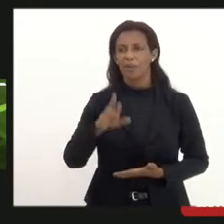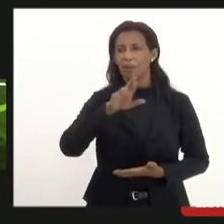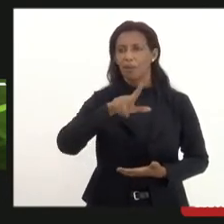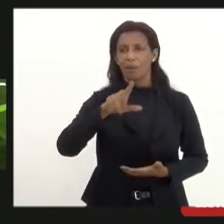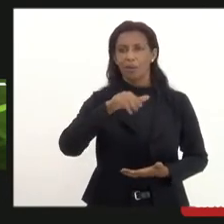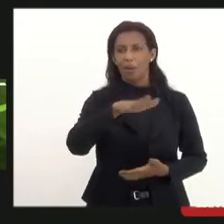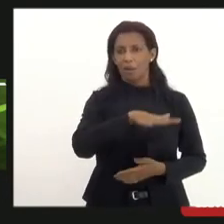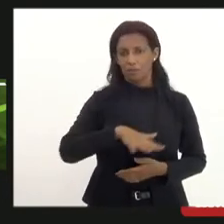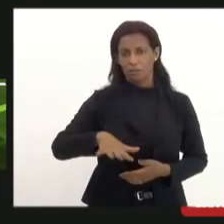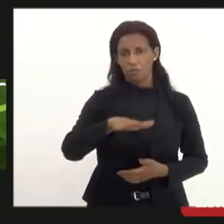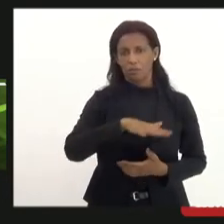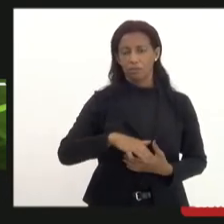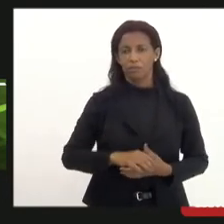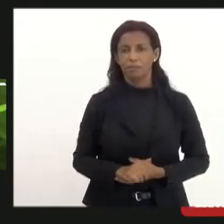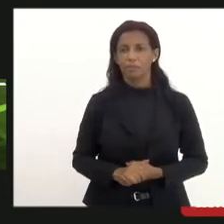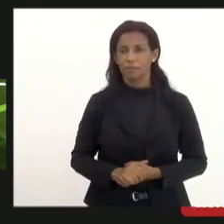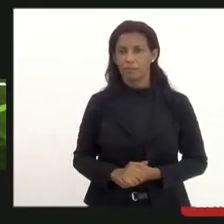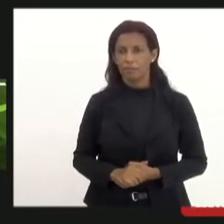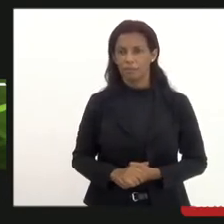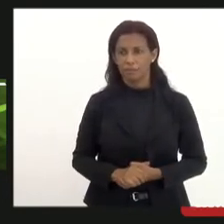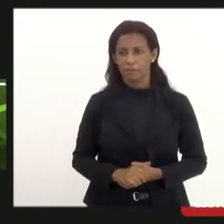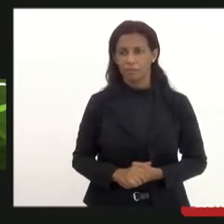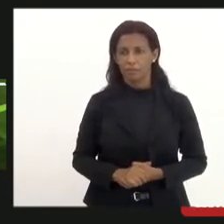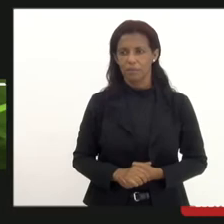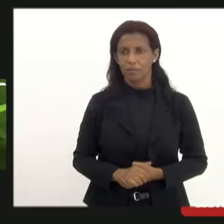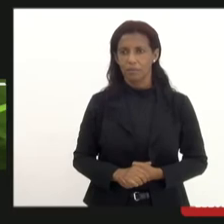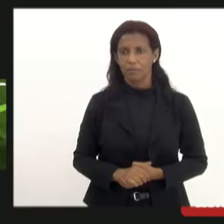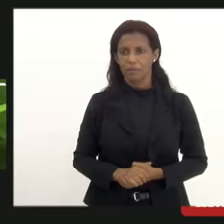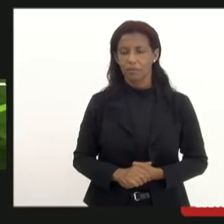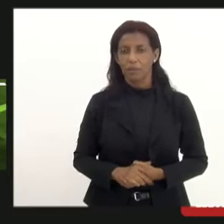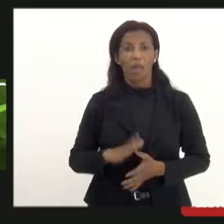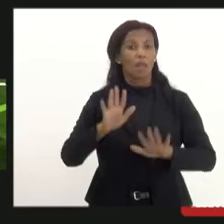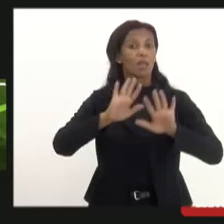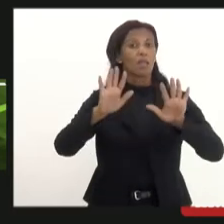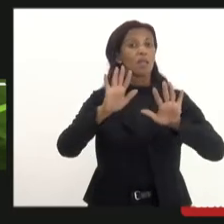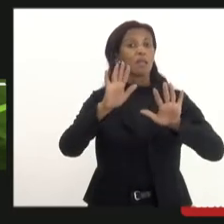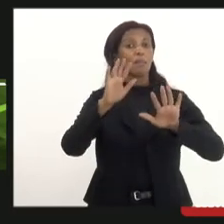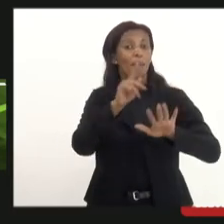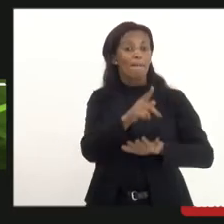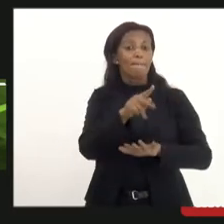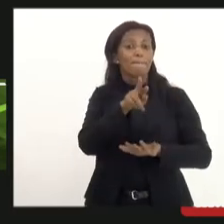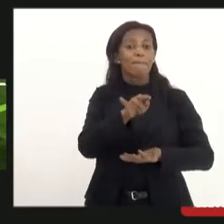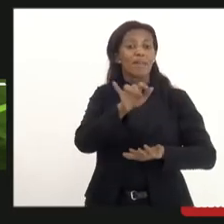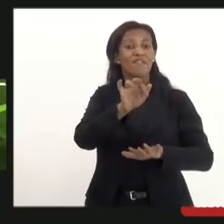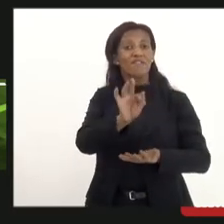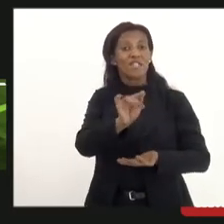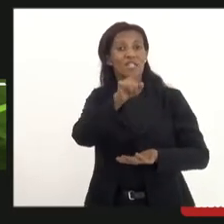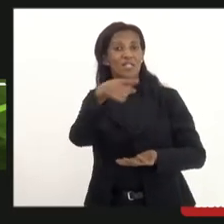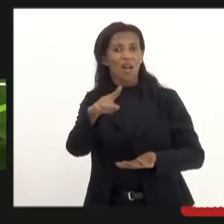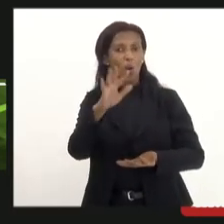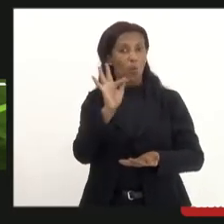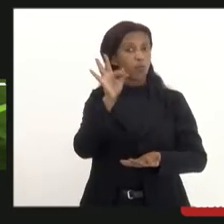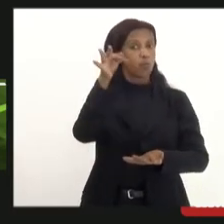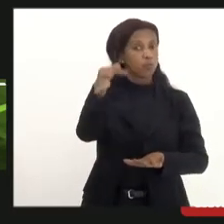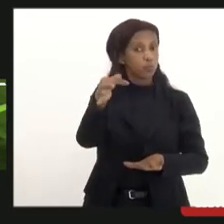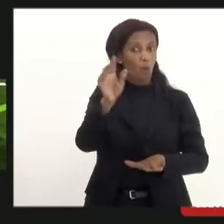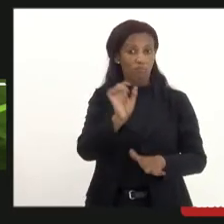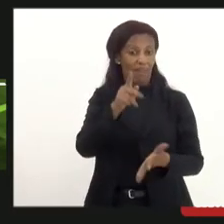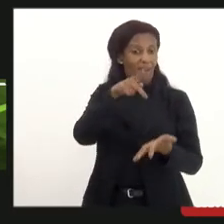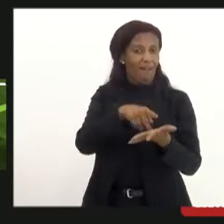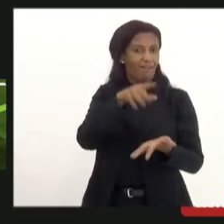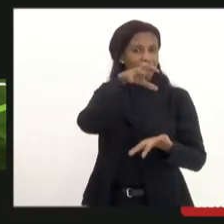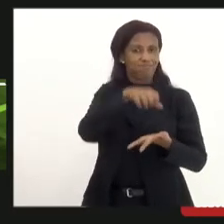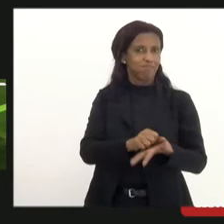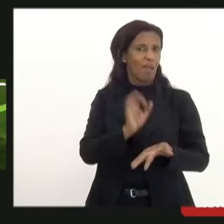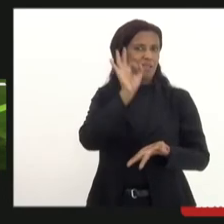de conteúdo tá? local. Não, ok. Tá, isso é uma previsão também. A gente não está ainda exatamente mensurado ainda. É uma